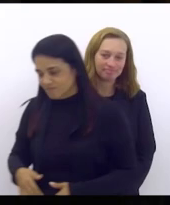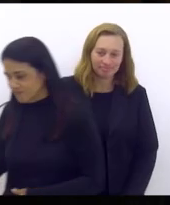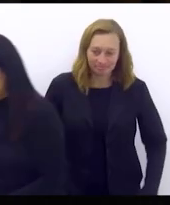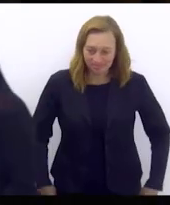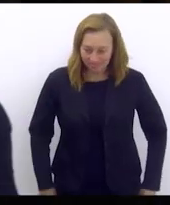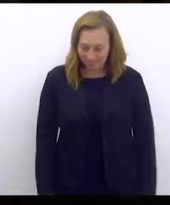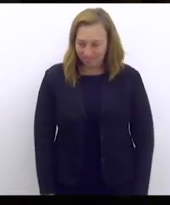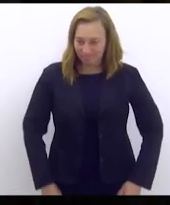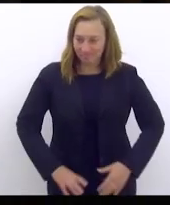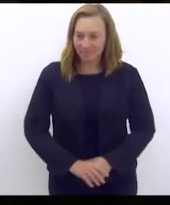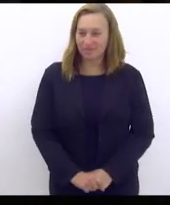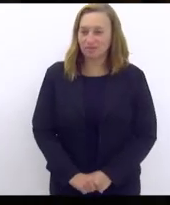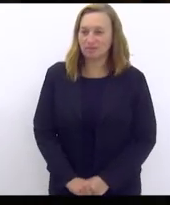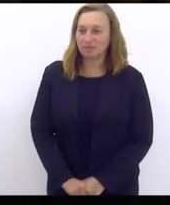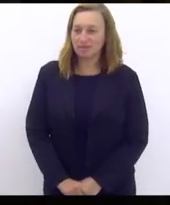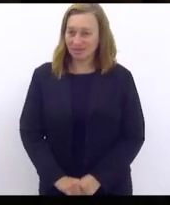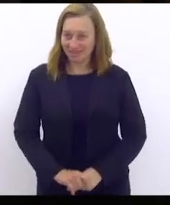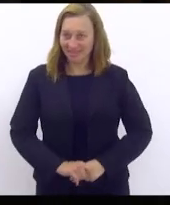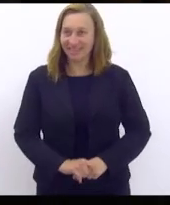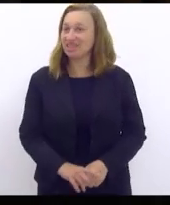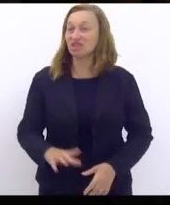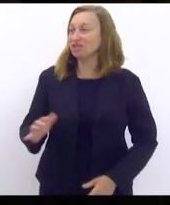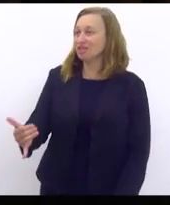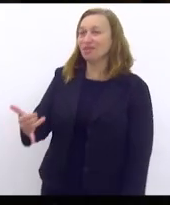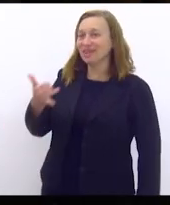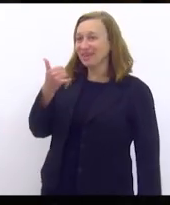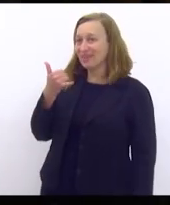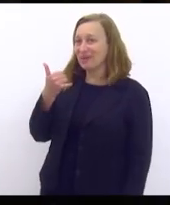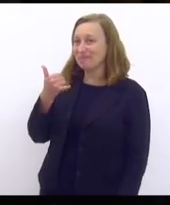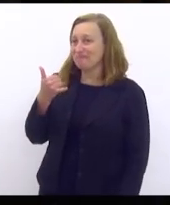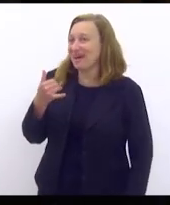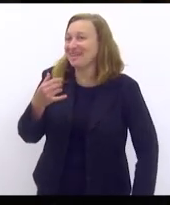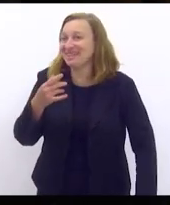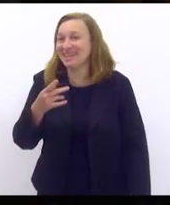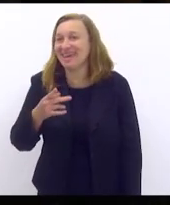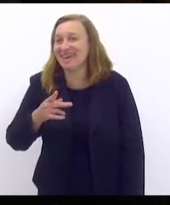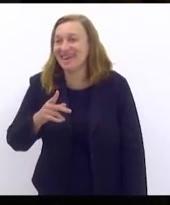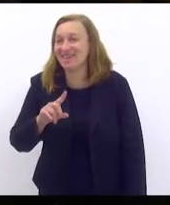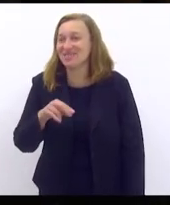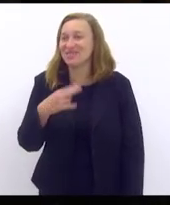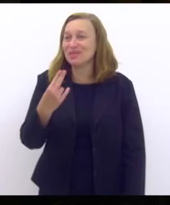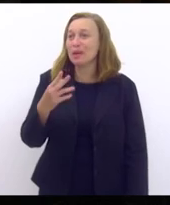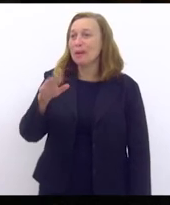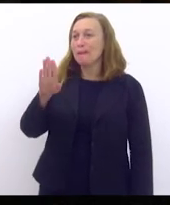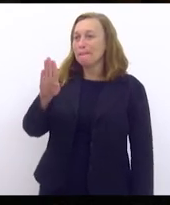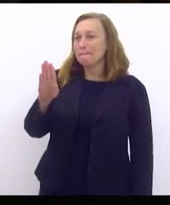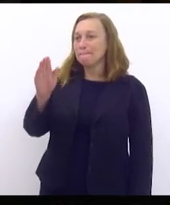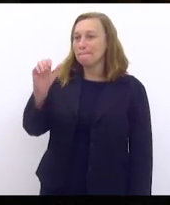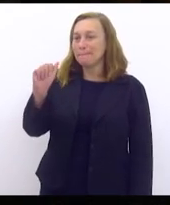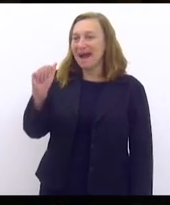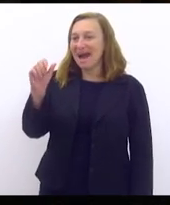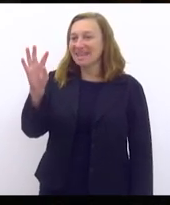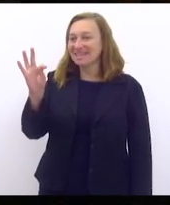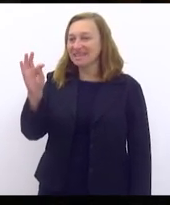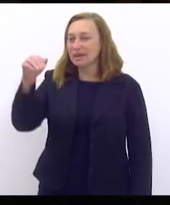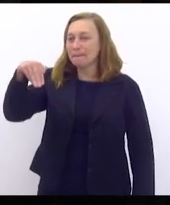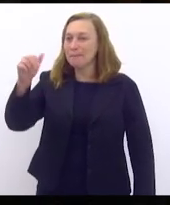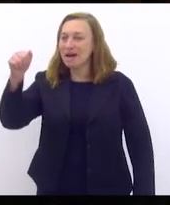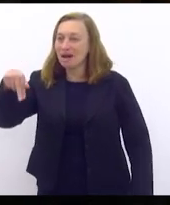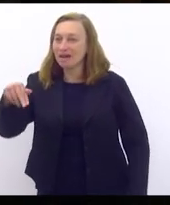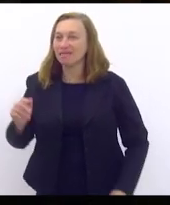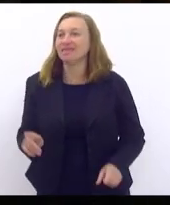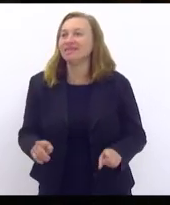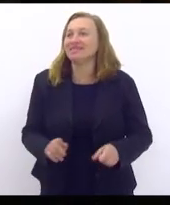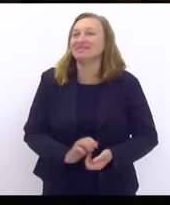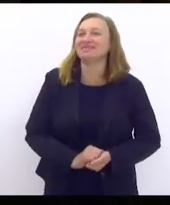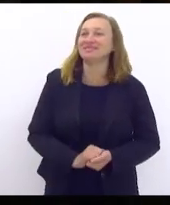para o Batman. A senhora não ligou para o super-herói. A senhora não ficou ali de conversinha com o